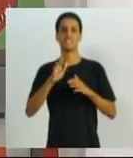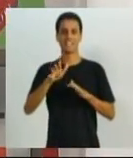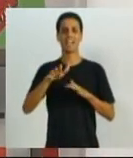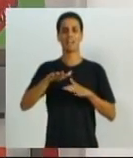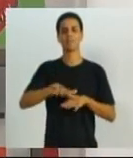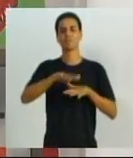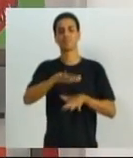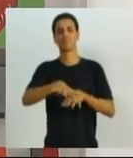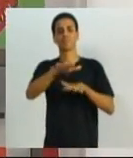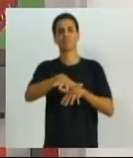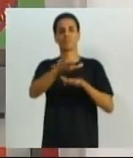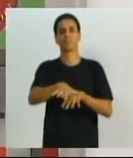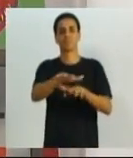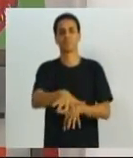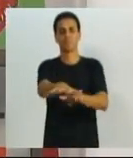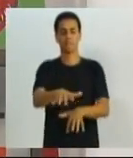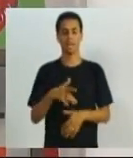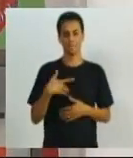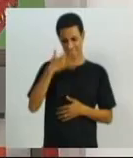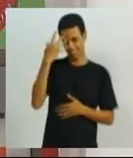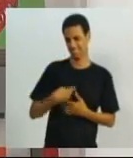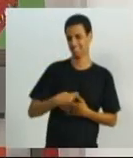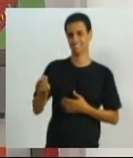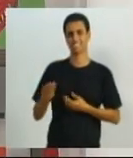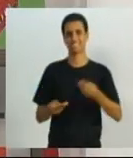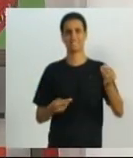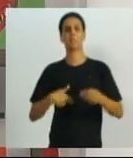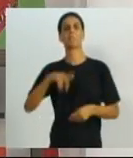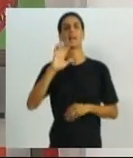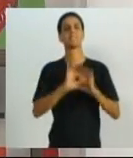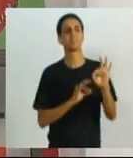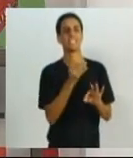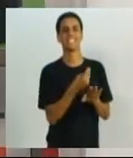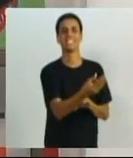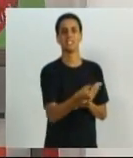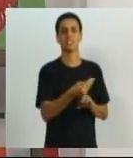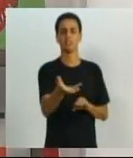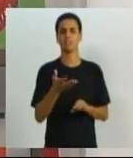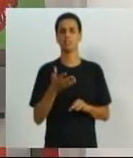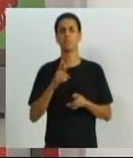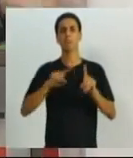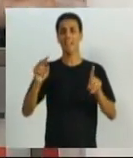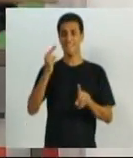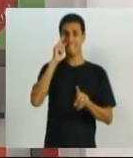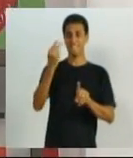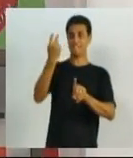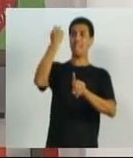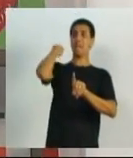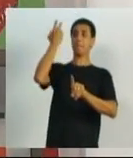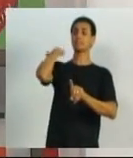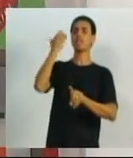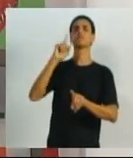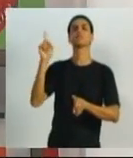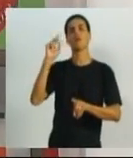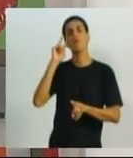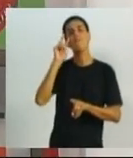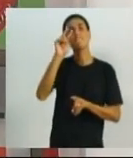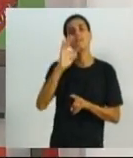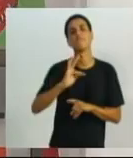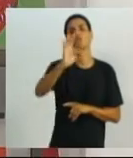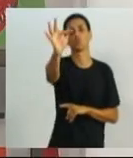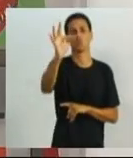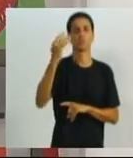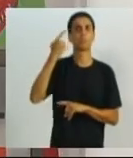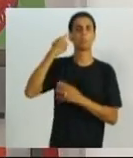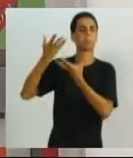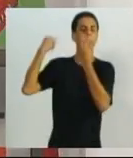aquilo num palanque do poder econômico, quem mais podia distribuir brindes, né? Mas não vamos olhar para trás, vamos olhar para frente, vamos reduzir essas